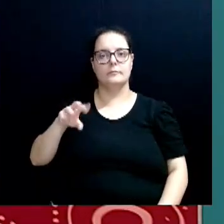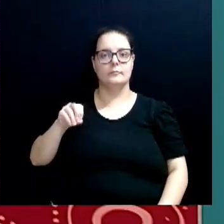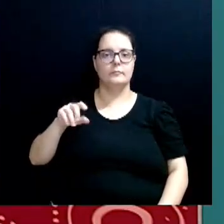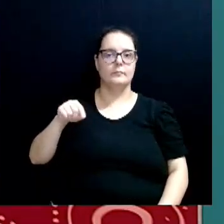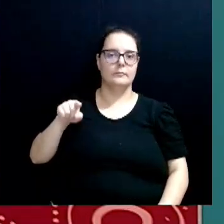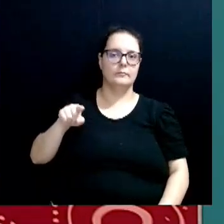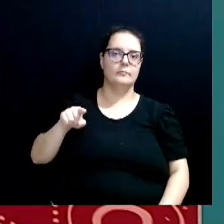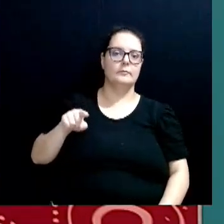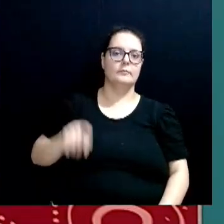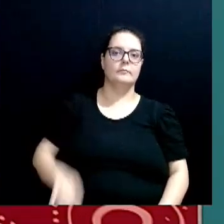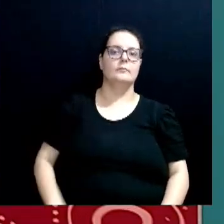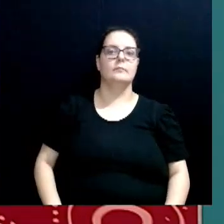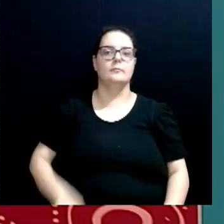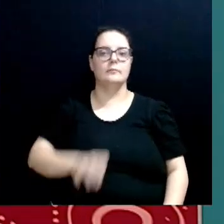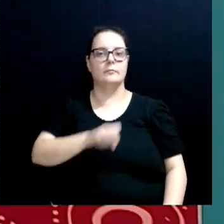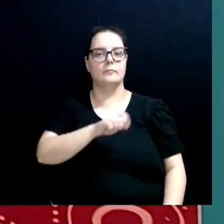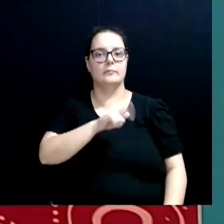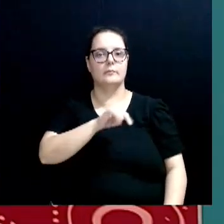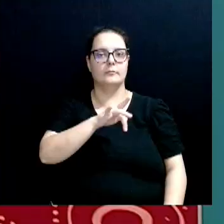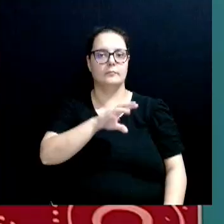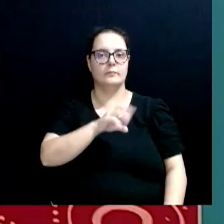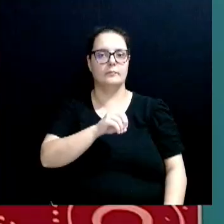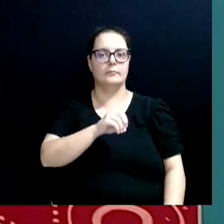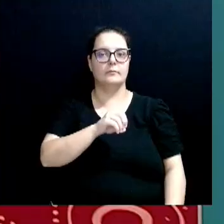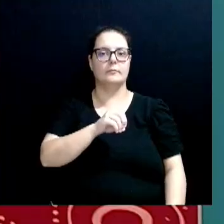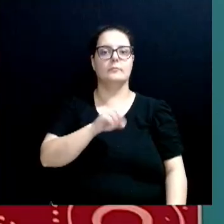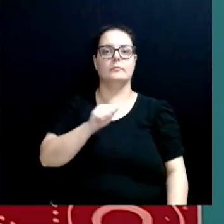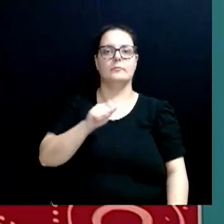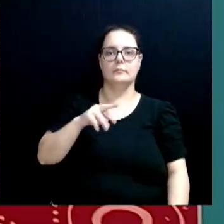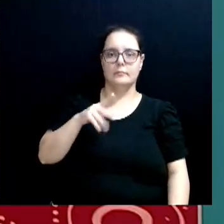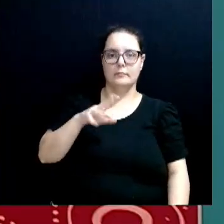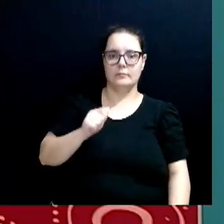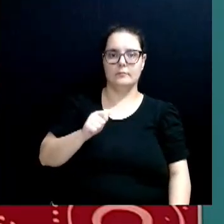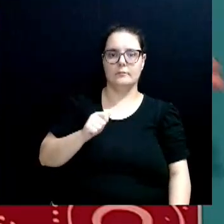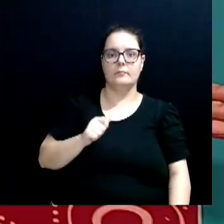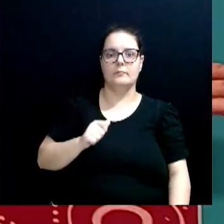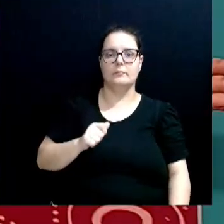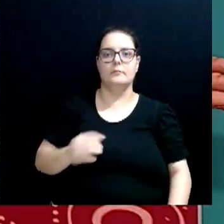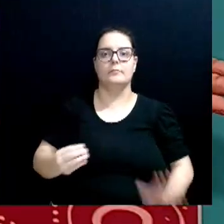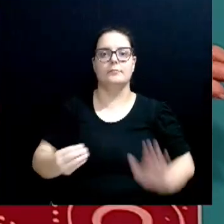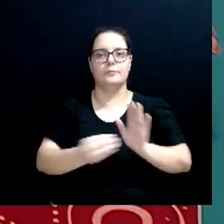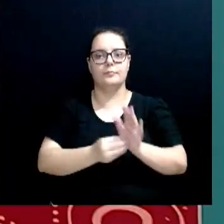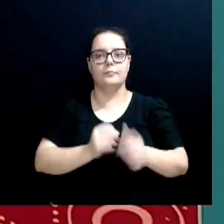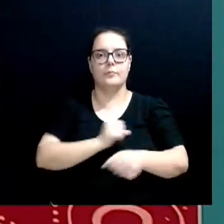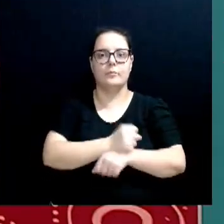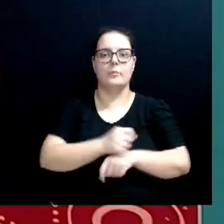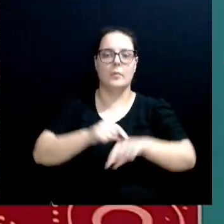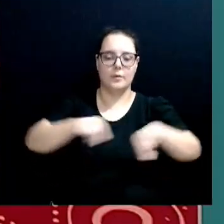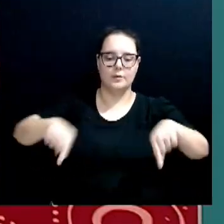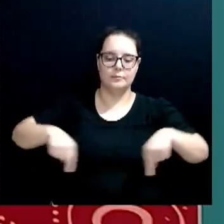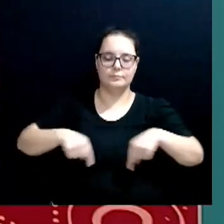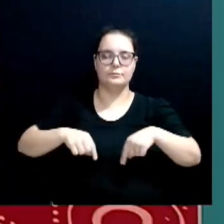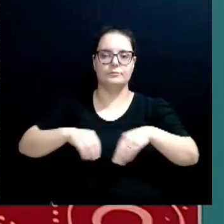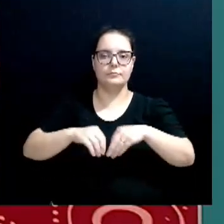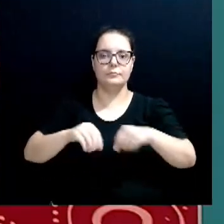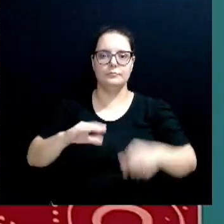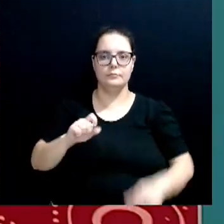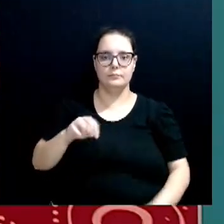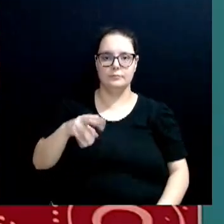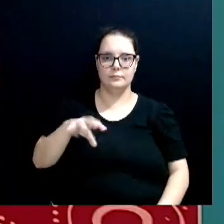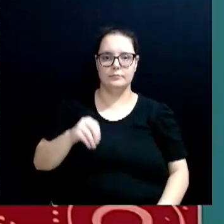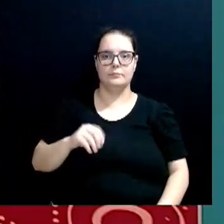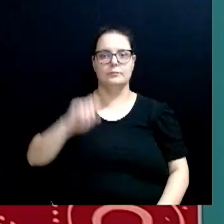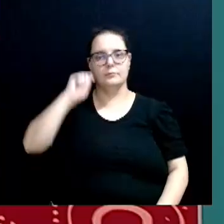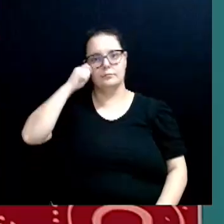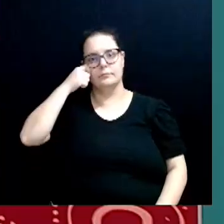negra sepultada no cemitério das Saudades, porque era o cemitério dos cativos para os negros e os cemitérios